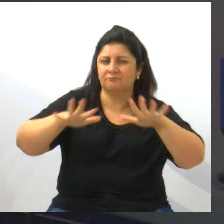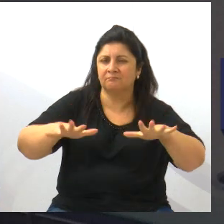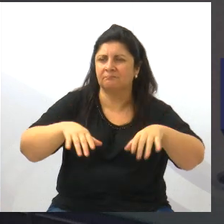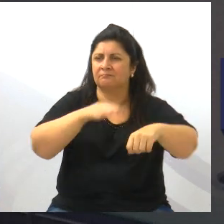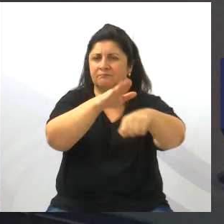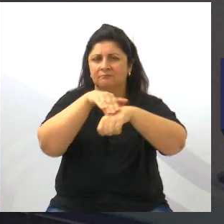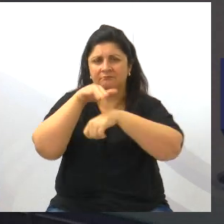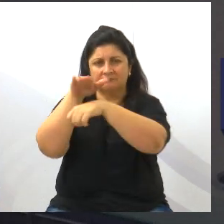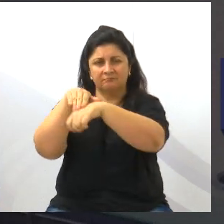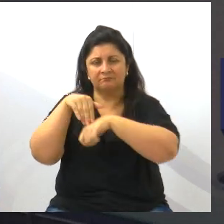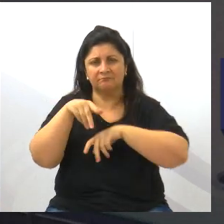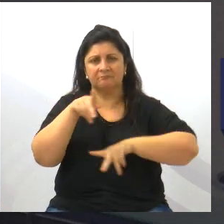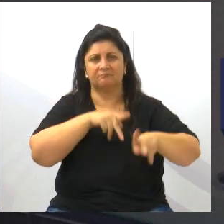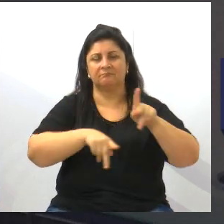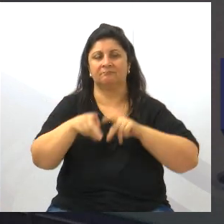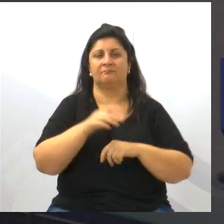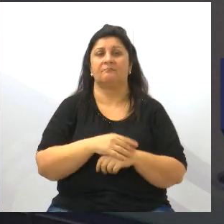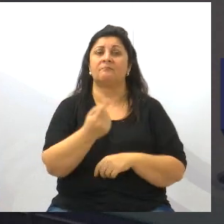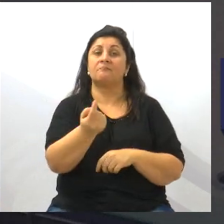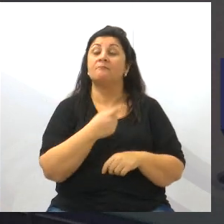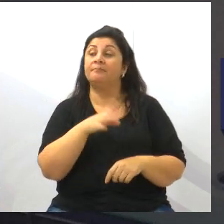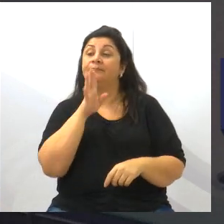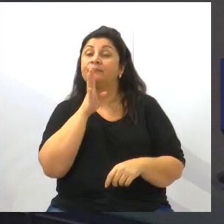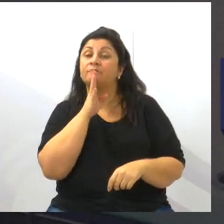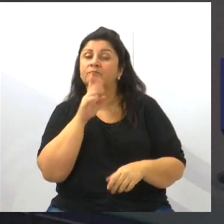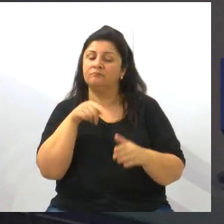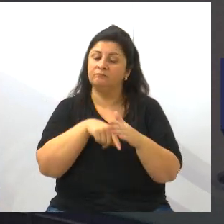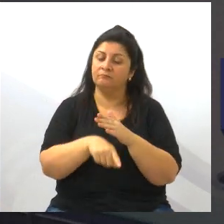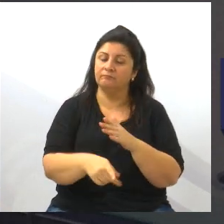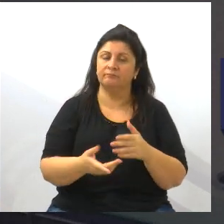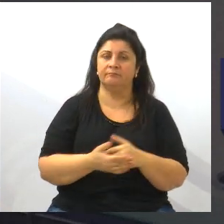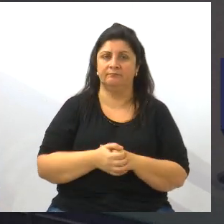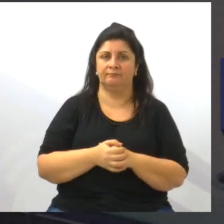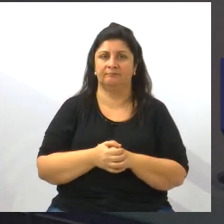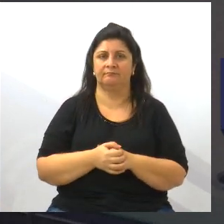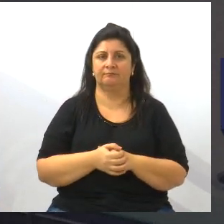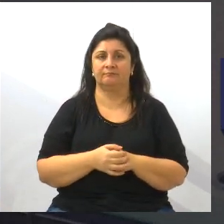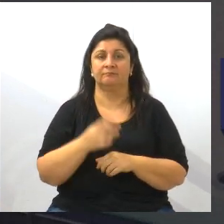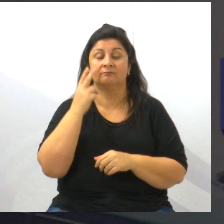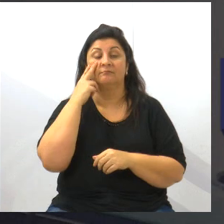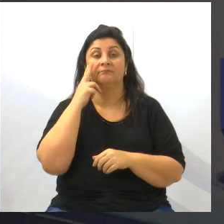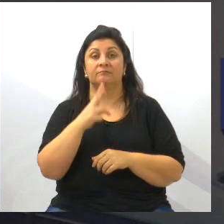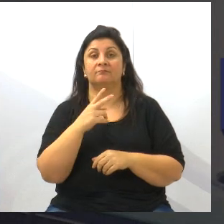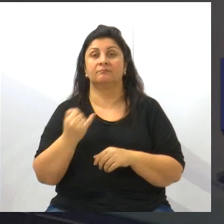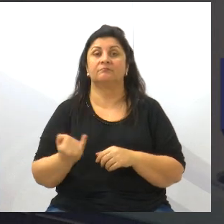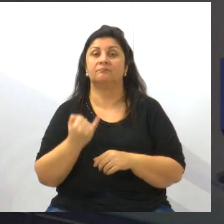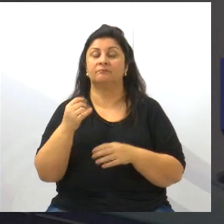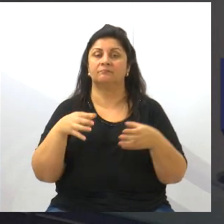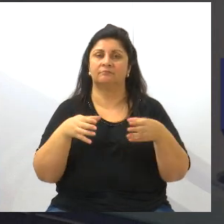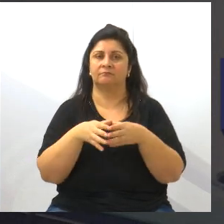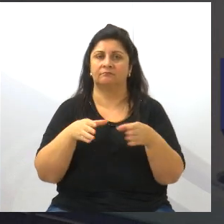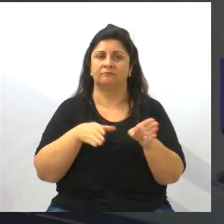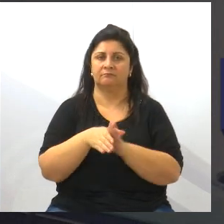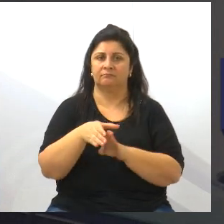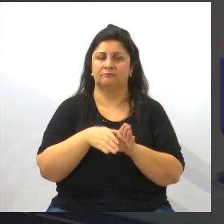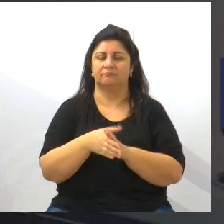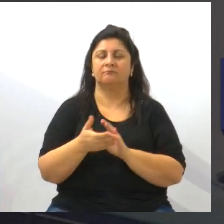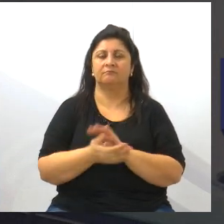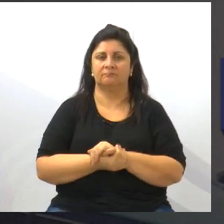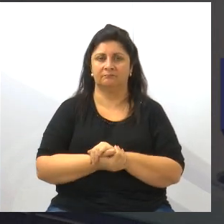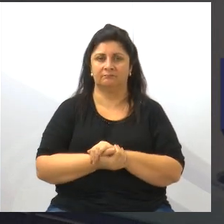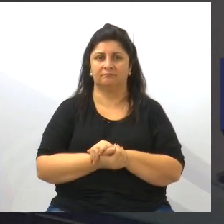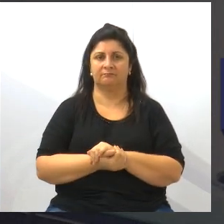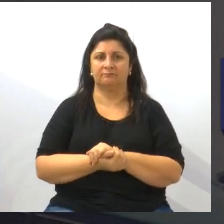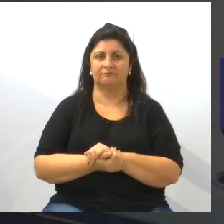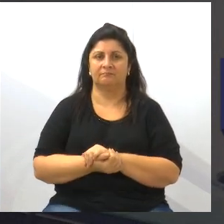a população conhecer um pouquinho mais, ver a importância desse conselho, principalmente aqueles